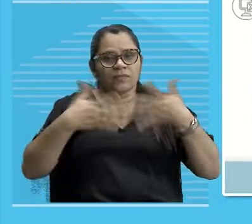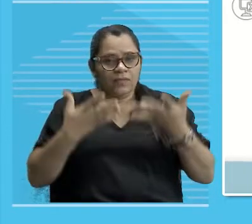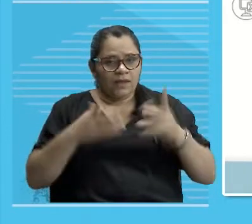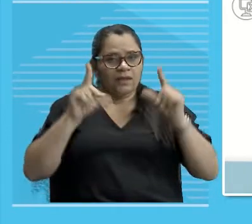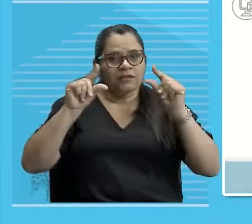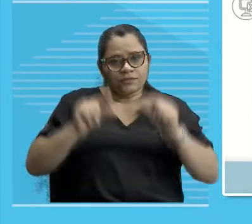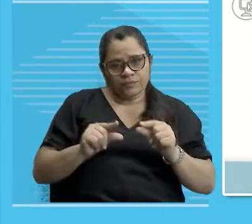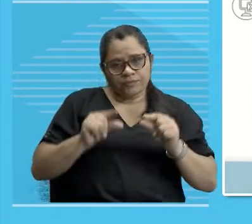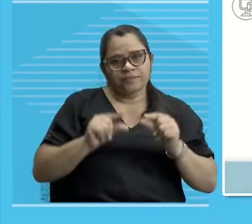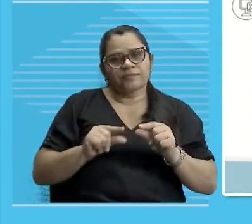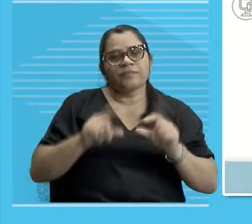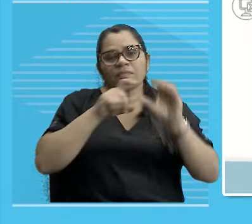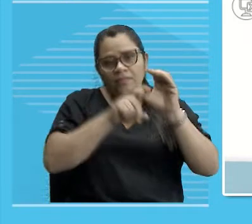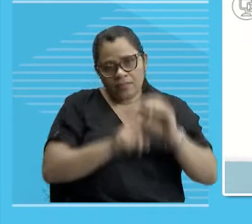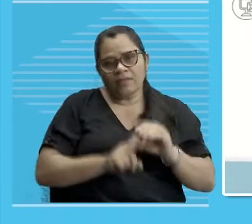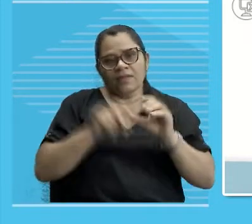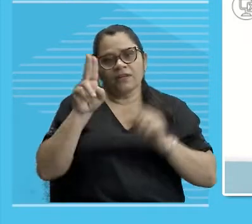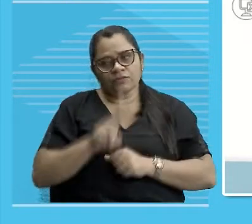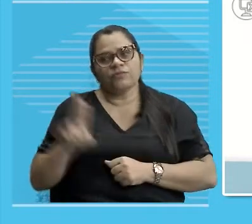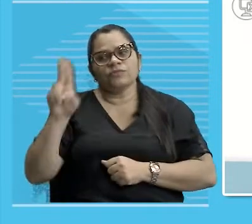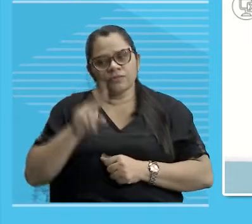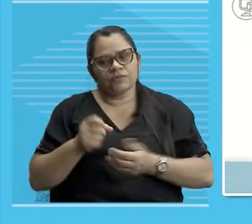melhor.